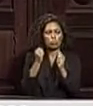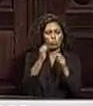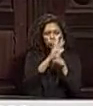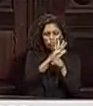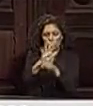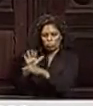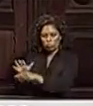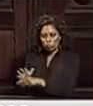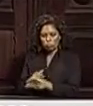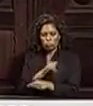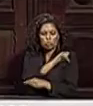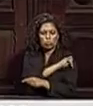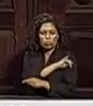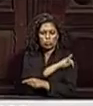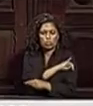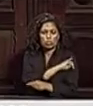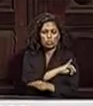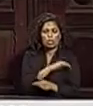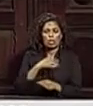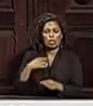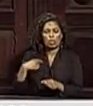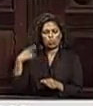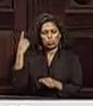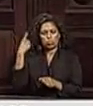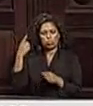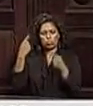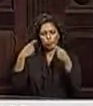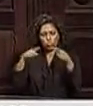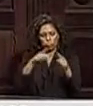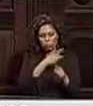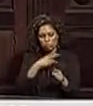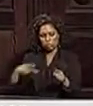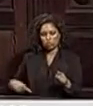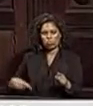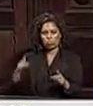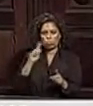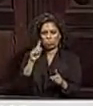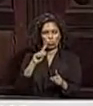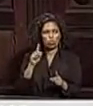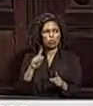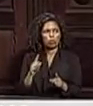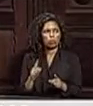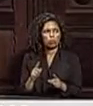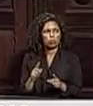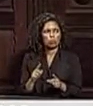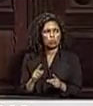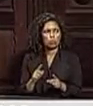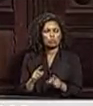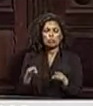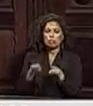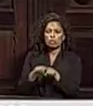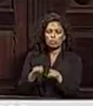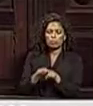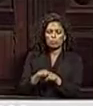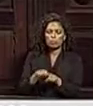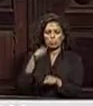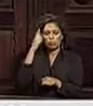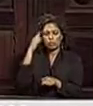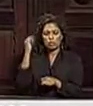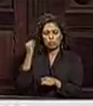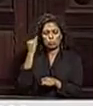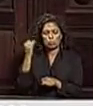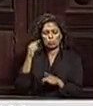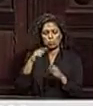Estado. Não é a sua intenção pessoal, de modo algum, quero que isso fique claro ao microfone. E acho que nós temos muitos pontos em comum. E